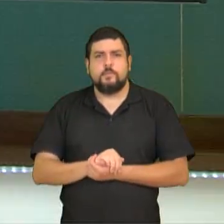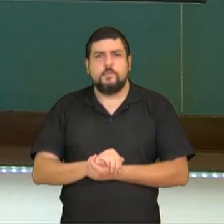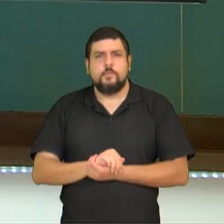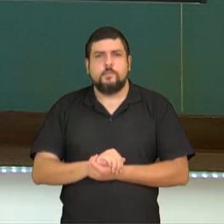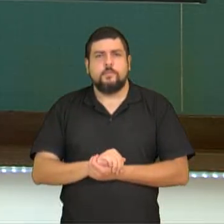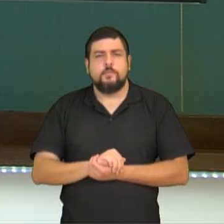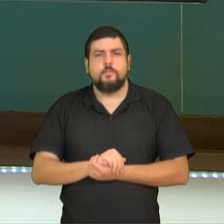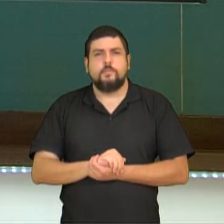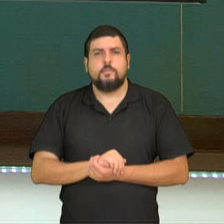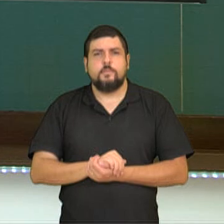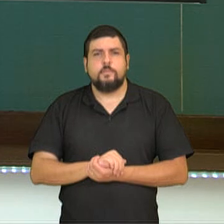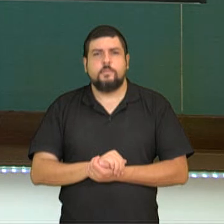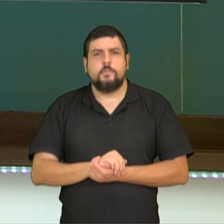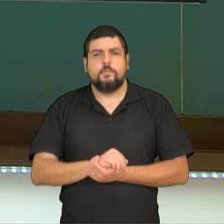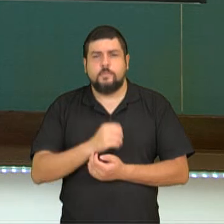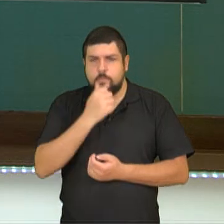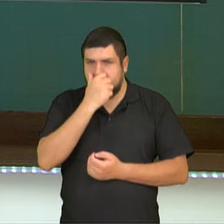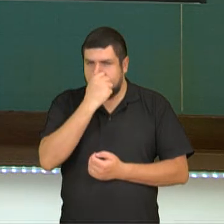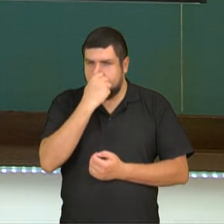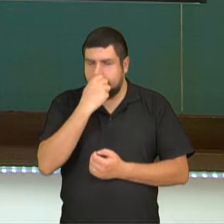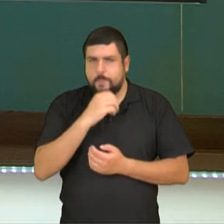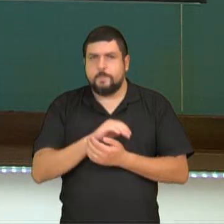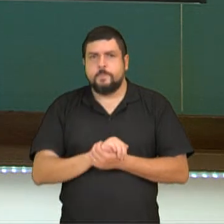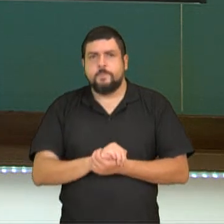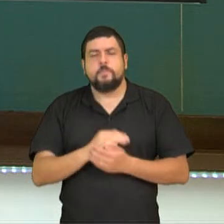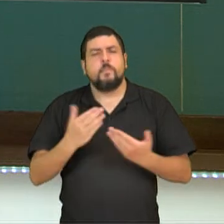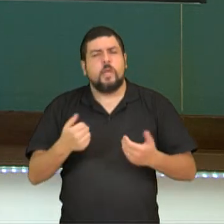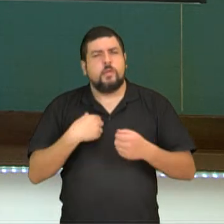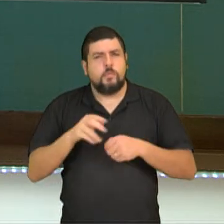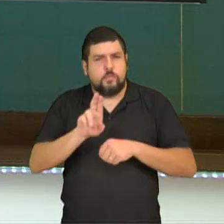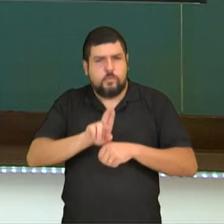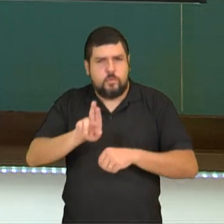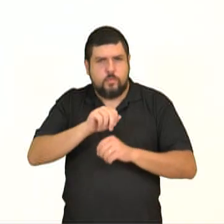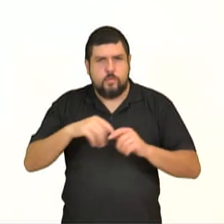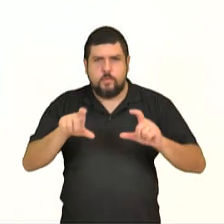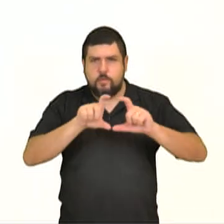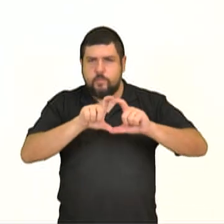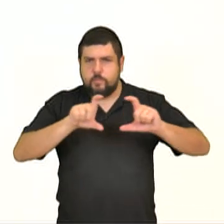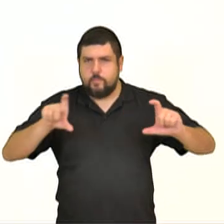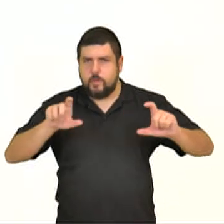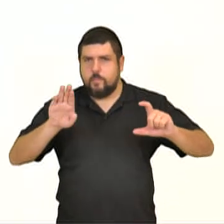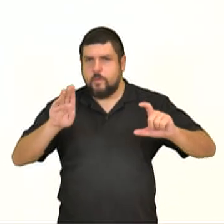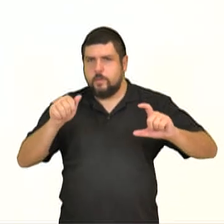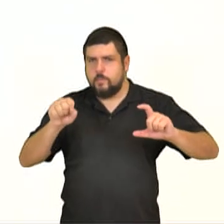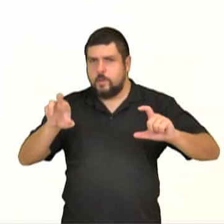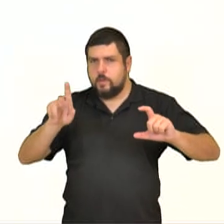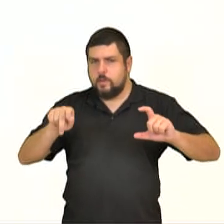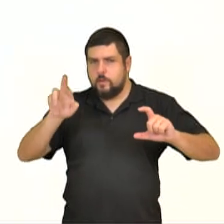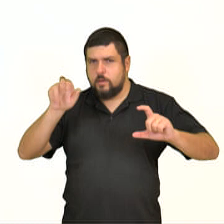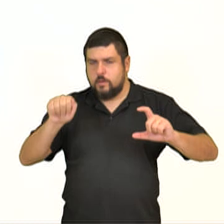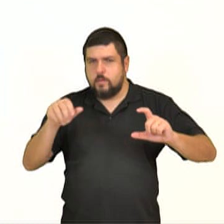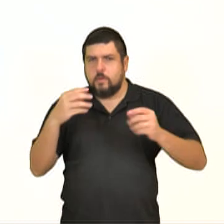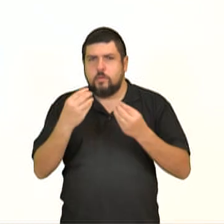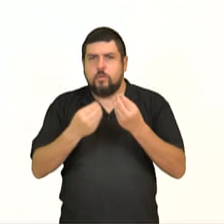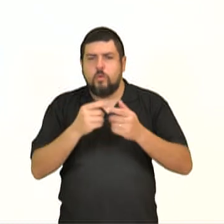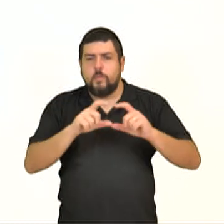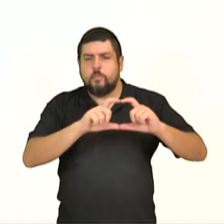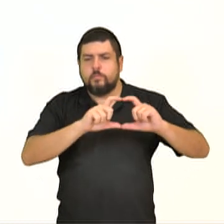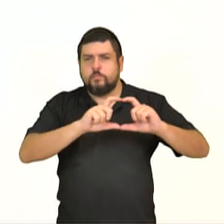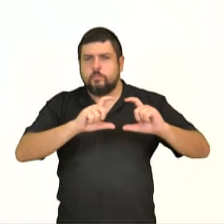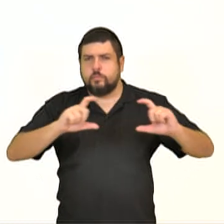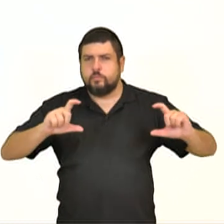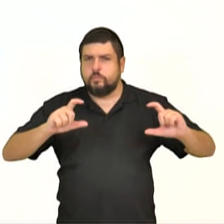lá. Né? Então, usando a fórmula, olha só o que a gente tem. Para usar a fórmula da resolução de equações do segundo